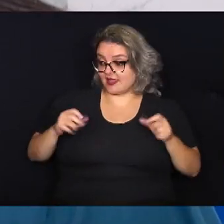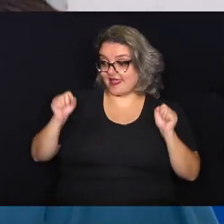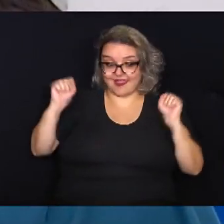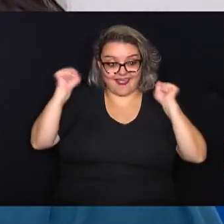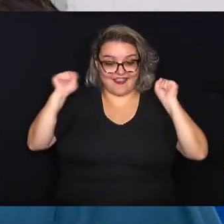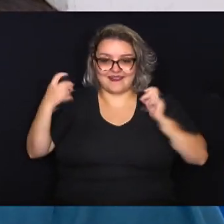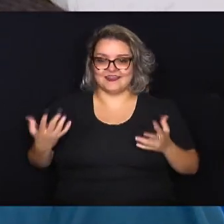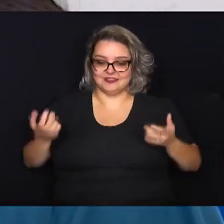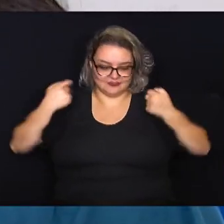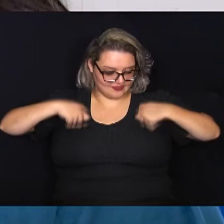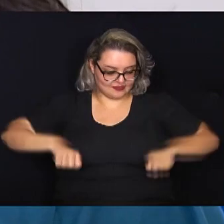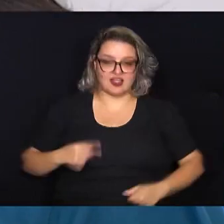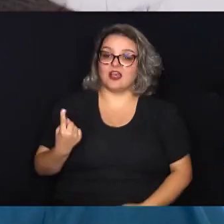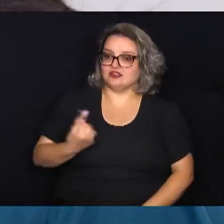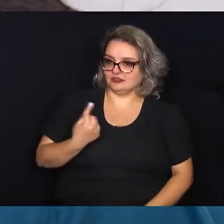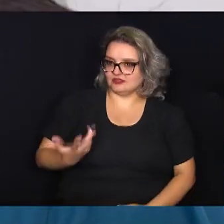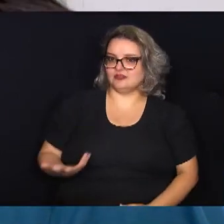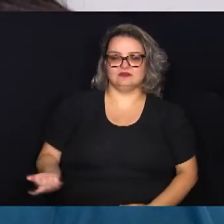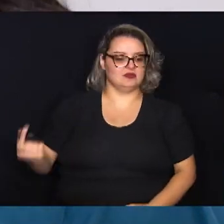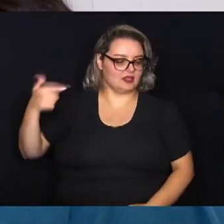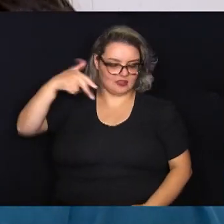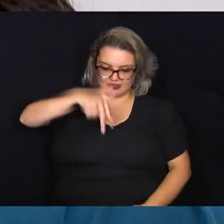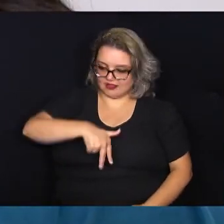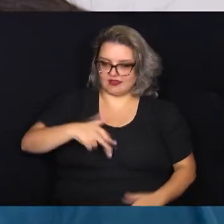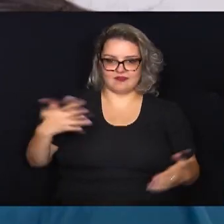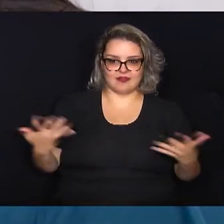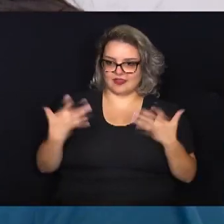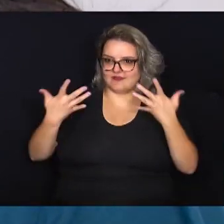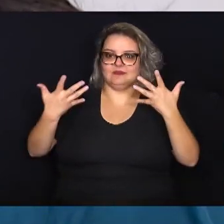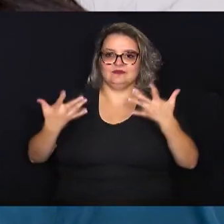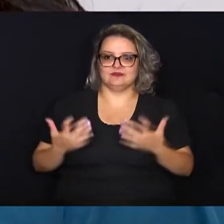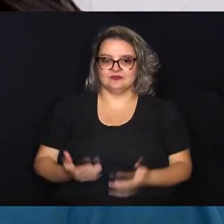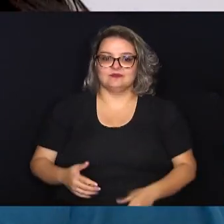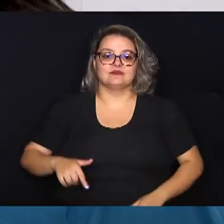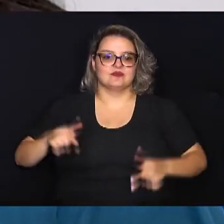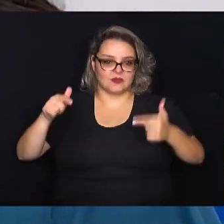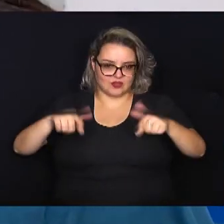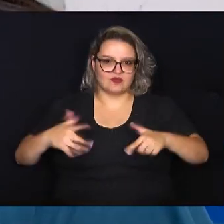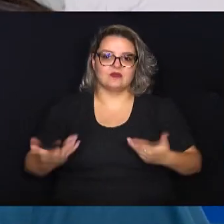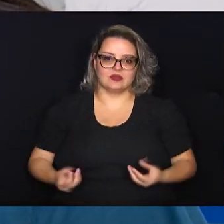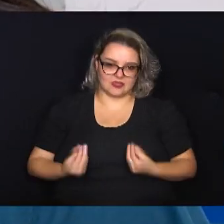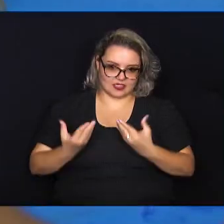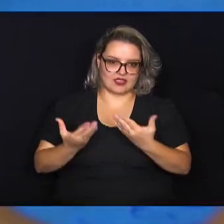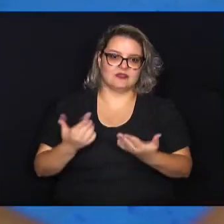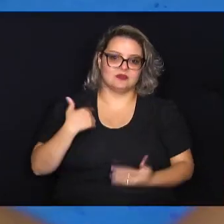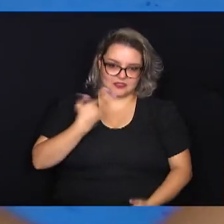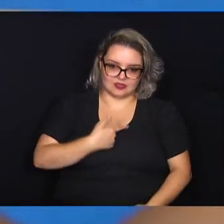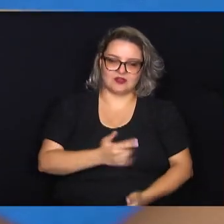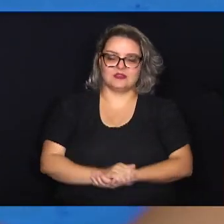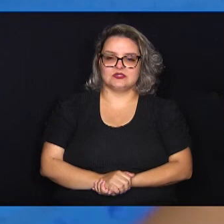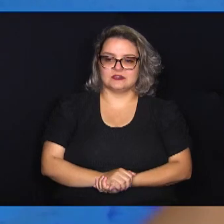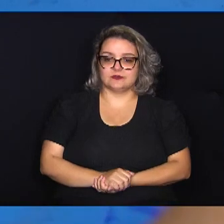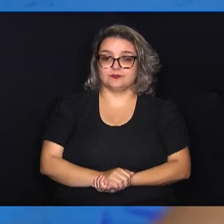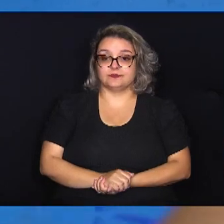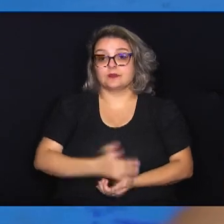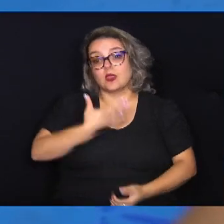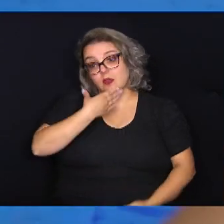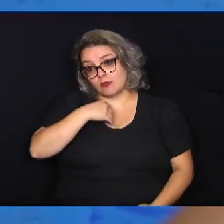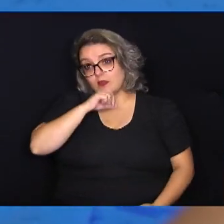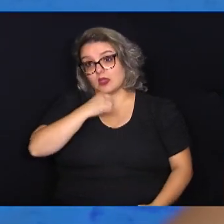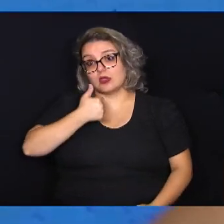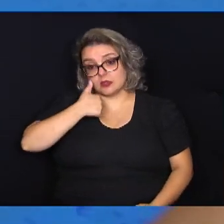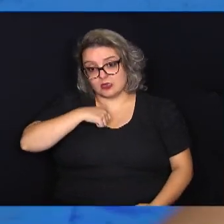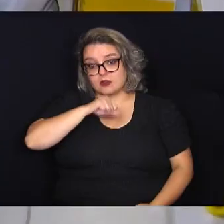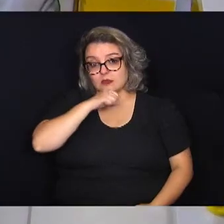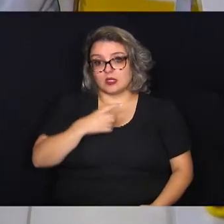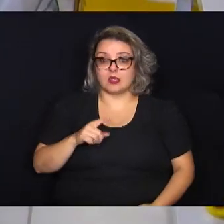a própria roupa sozinho e vem na disposição do ambiente aqui que é oferecido para a gente. E para os pais é um momento